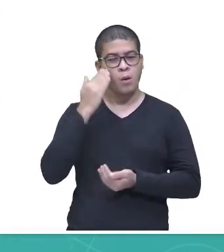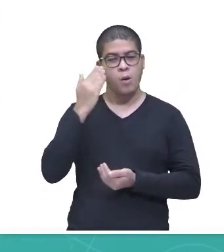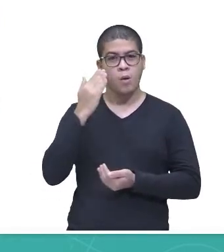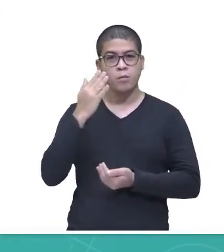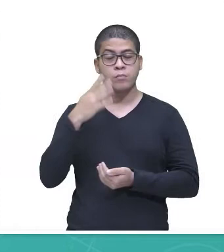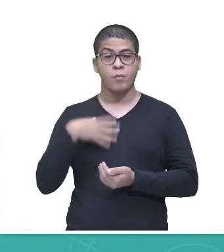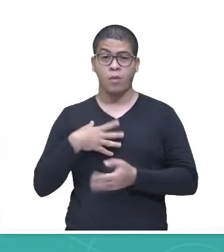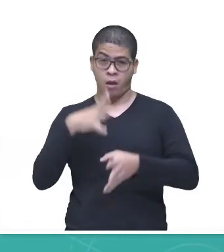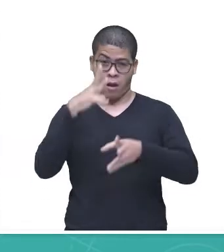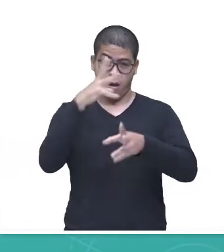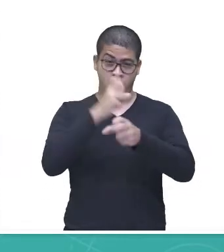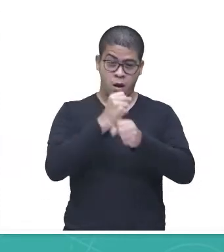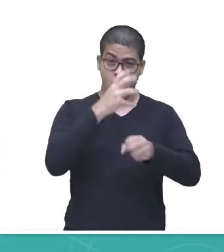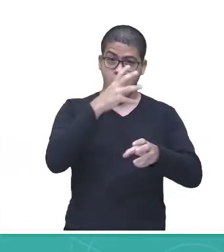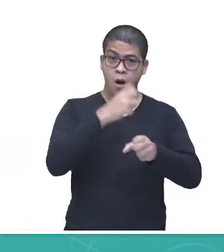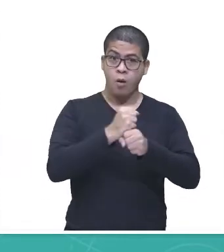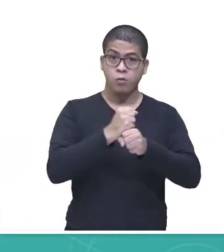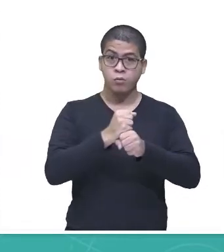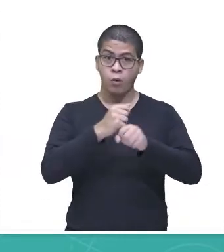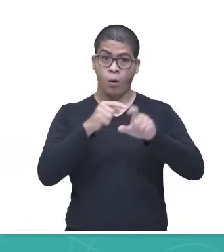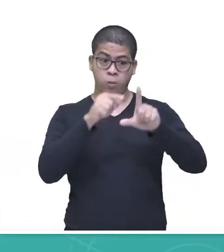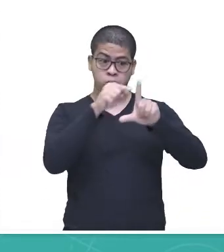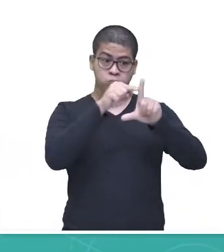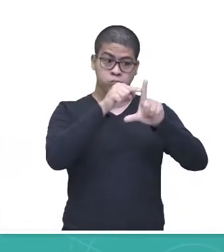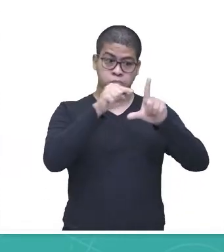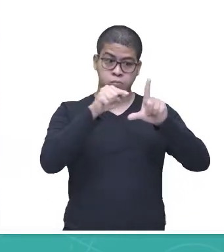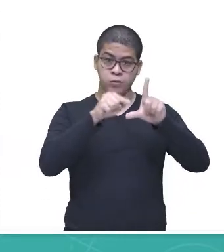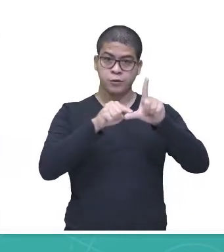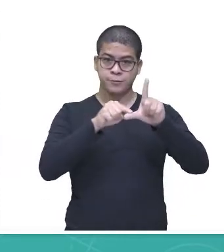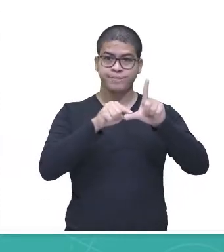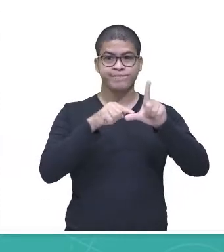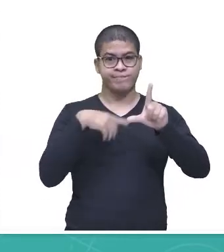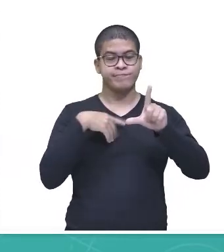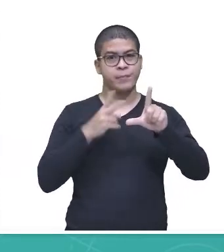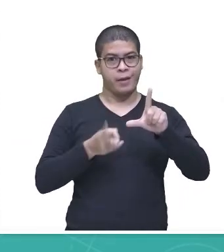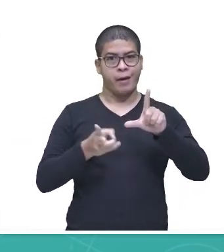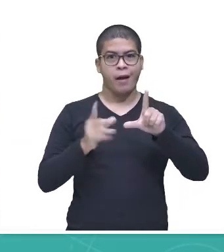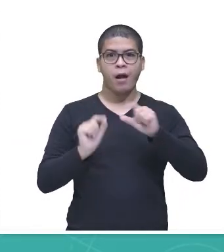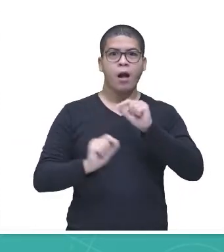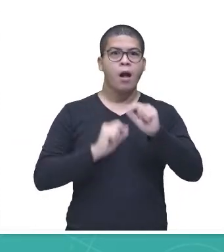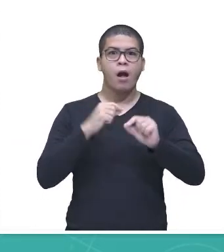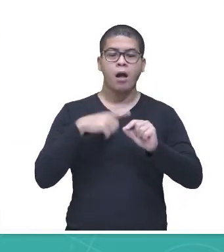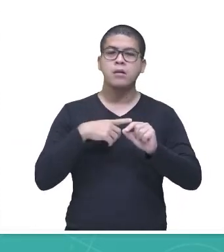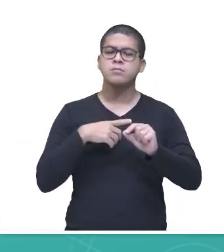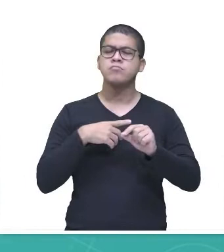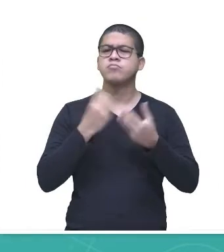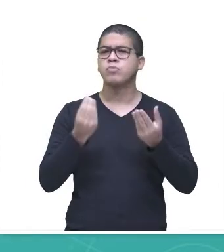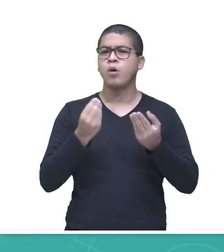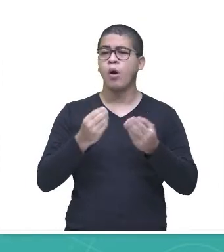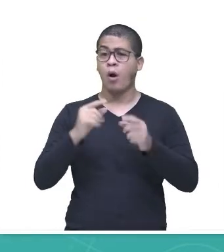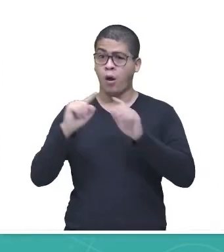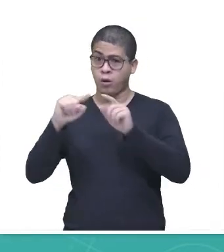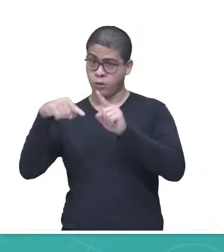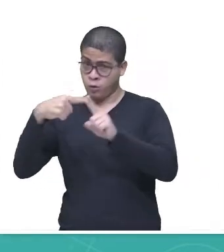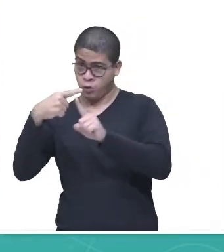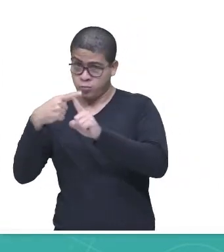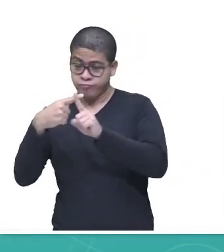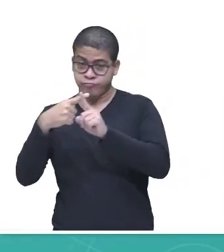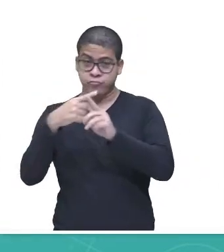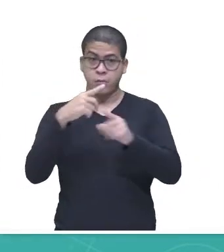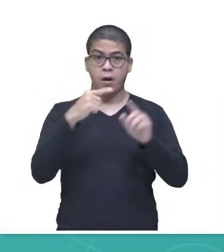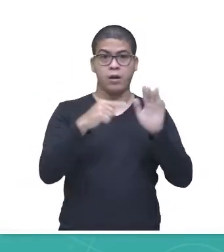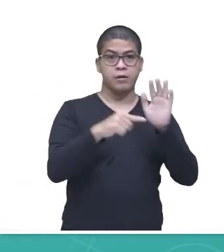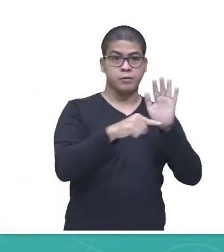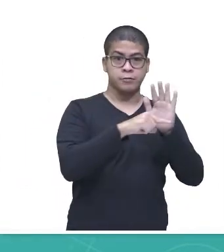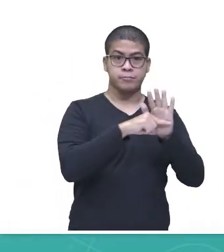Operações com ângulos. Então, hoje a gente vai ver adição e subtração com medidas de ângulos. Vamos dar